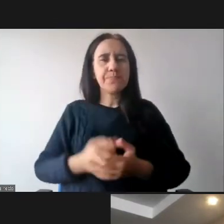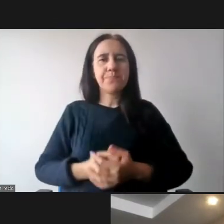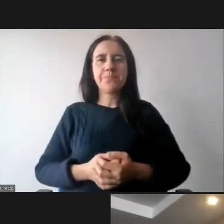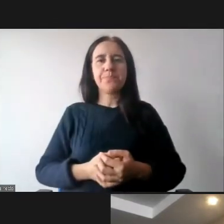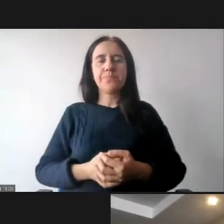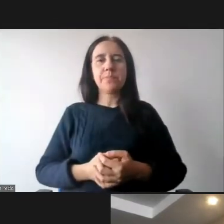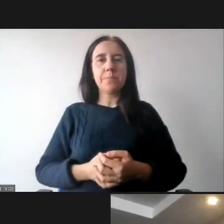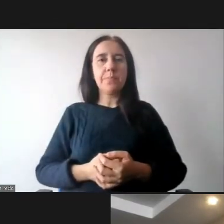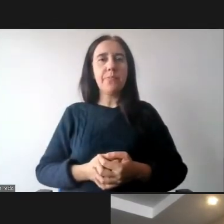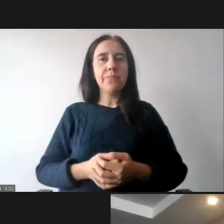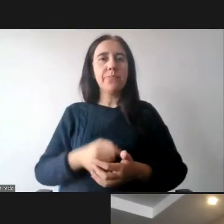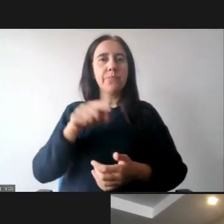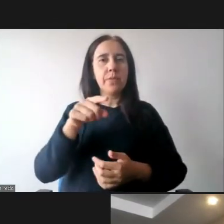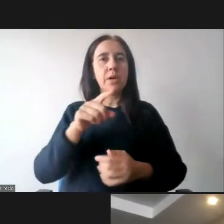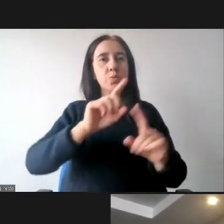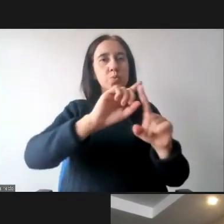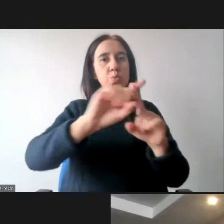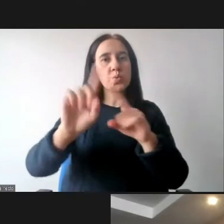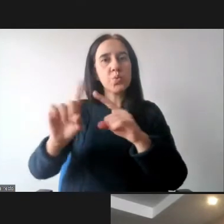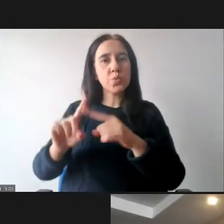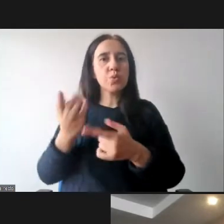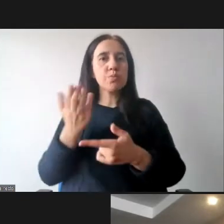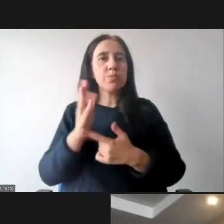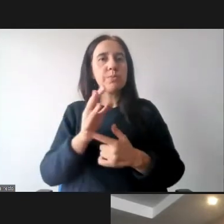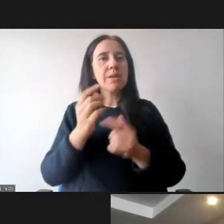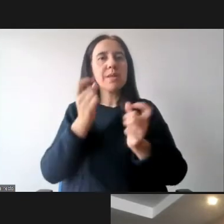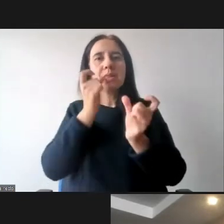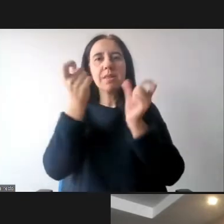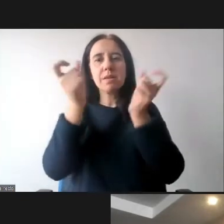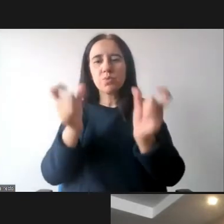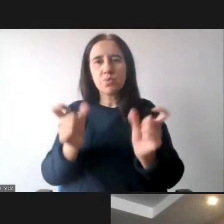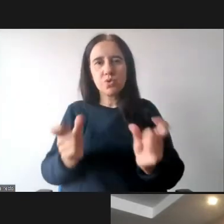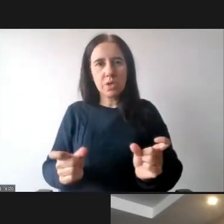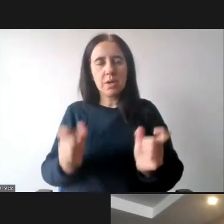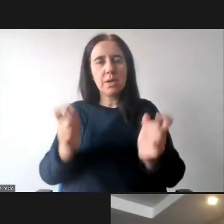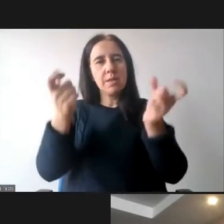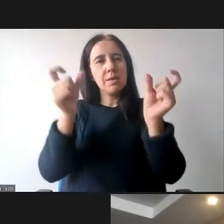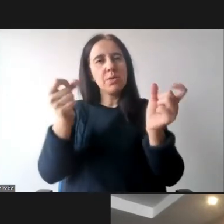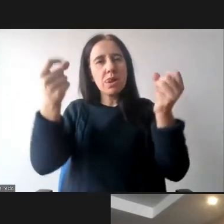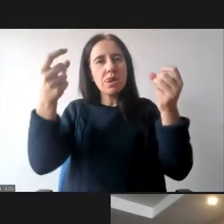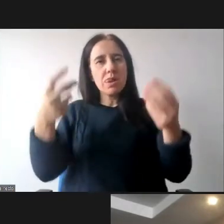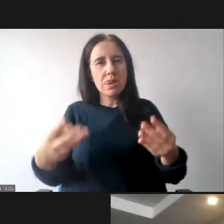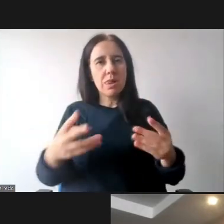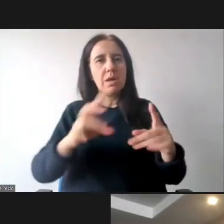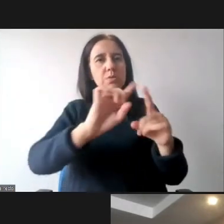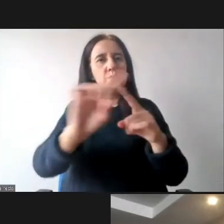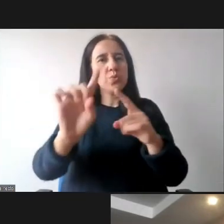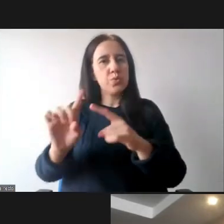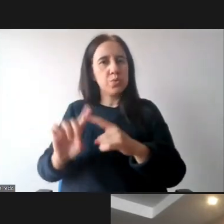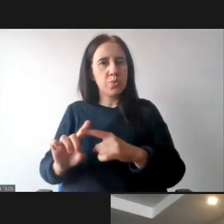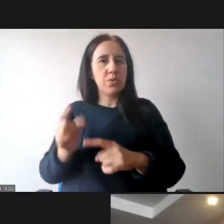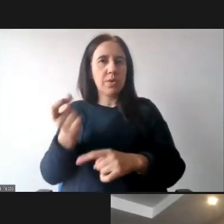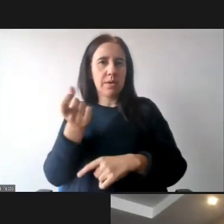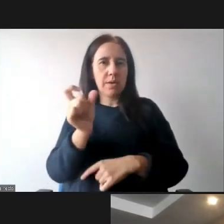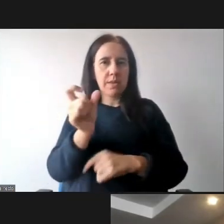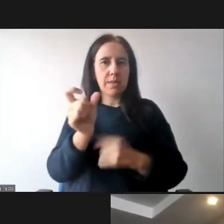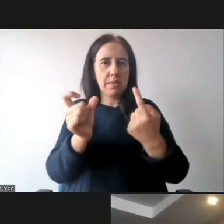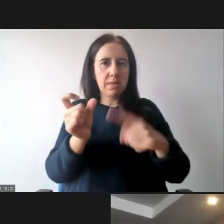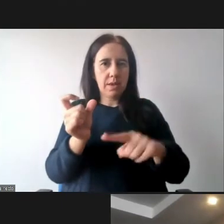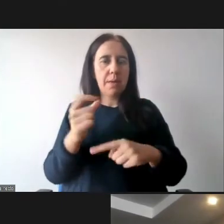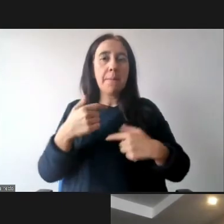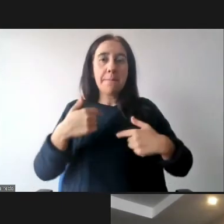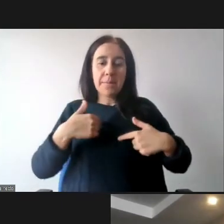Estas divergências surgem, por exemplo, ao nível da terminologia, há flutuações na terminologia utilizada, mas nesta exposição eu